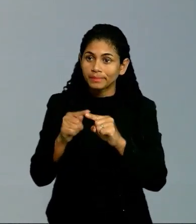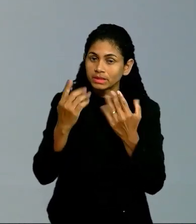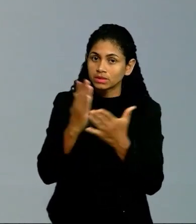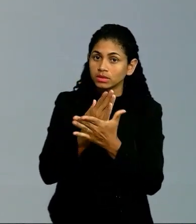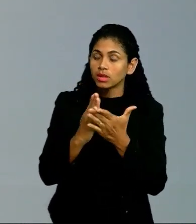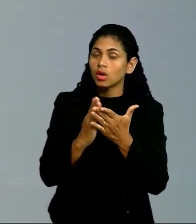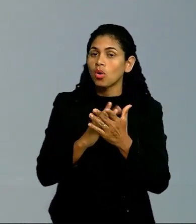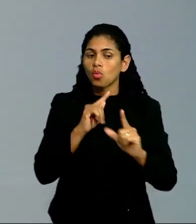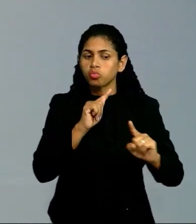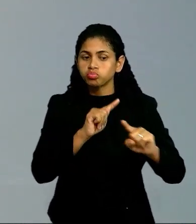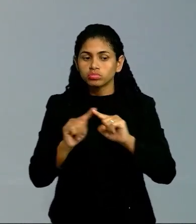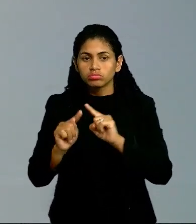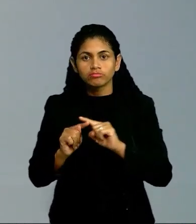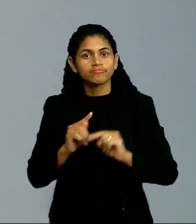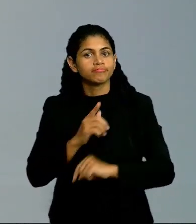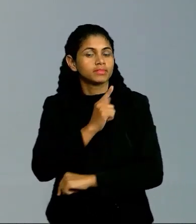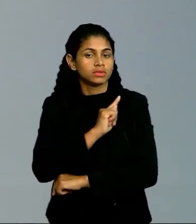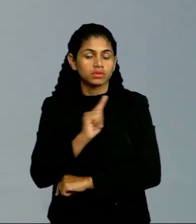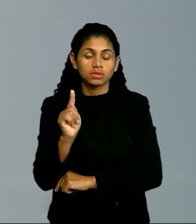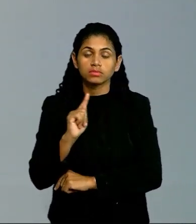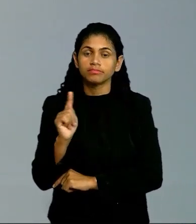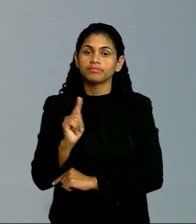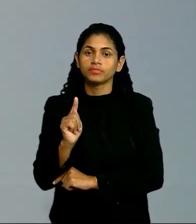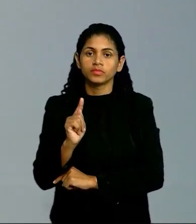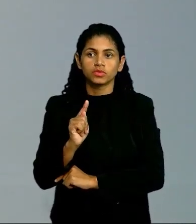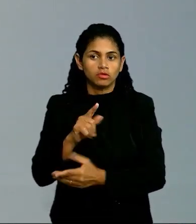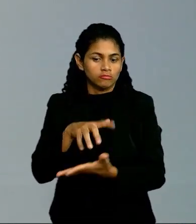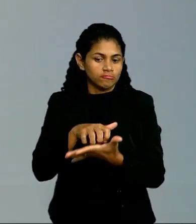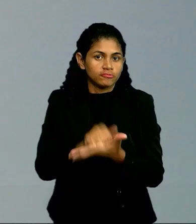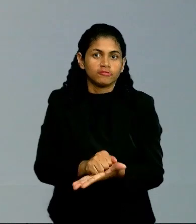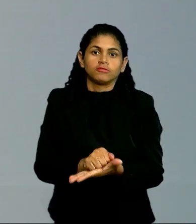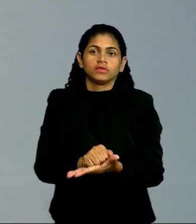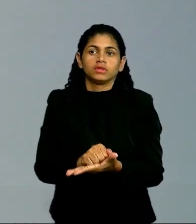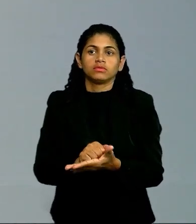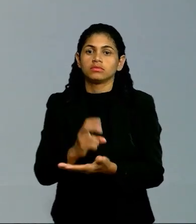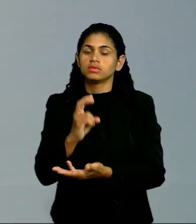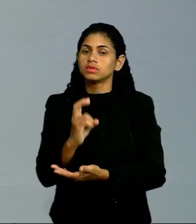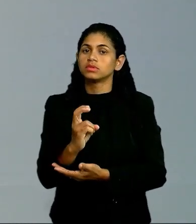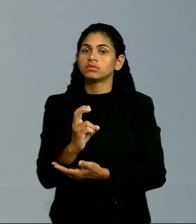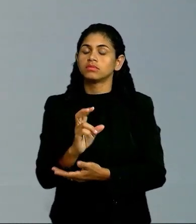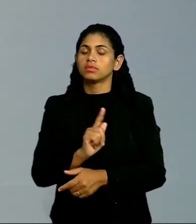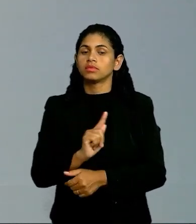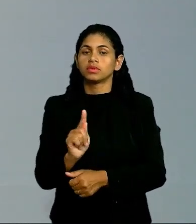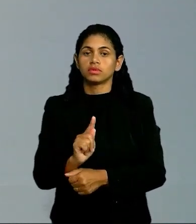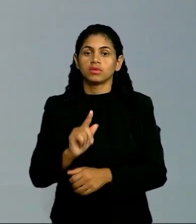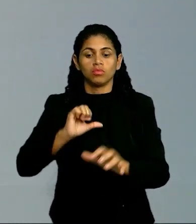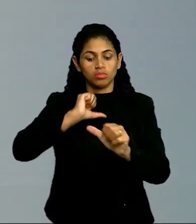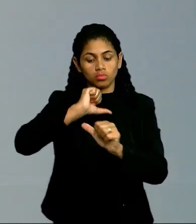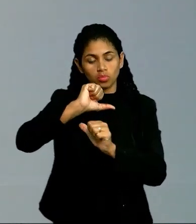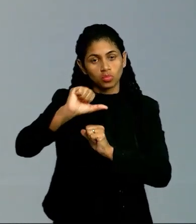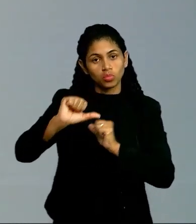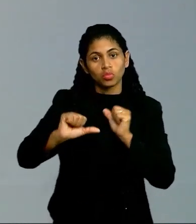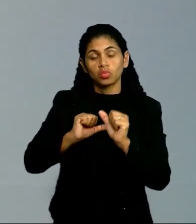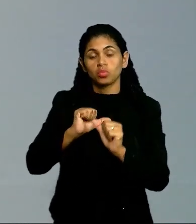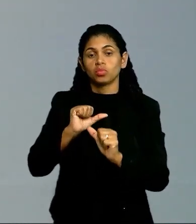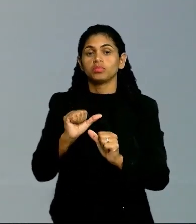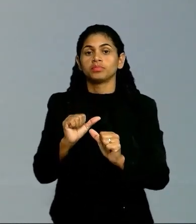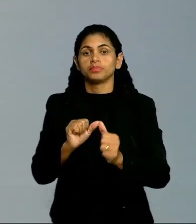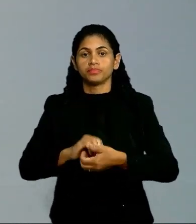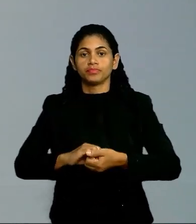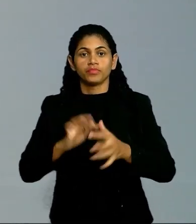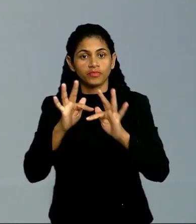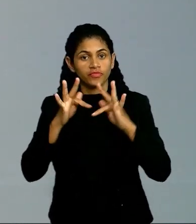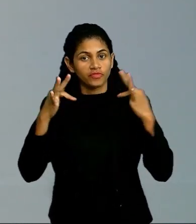NOx fixo. Somente aquelas substâncias que nós falamos anteriormente apresentam NOx fixos. Família